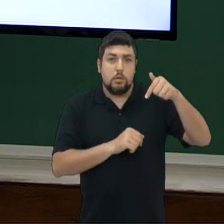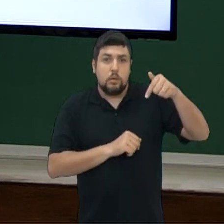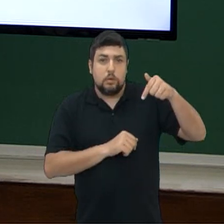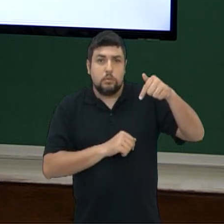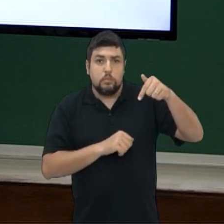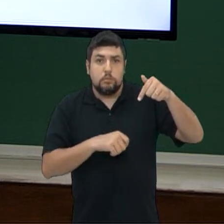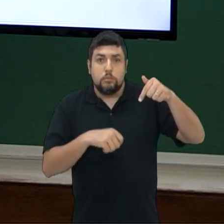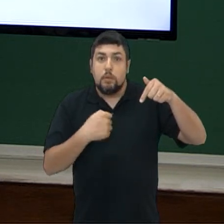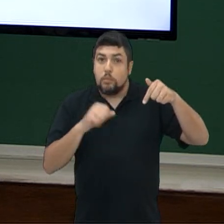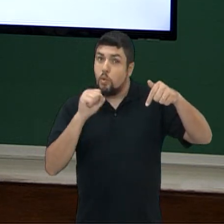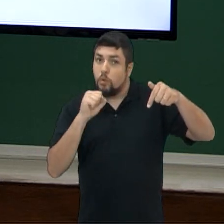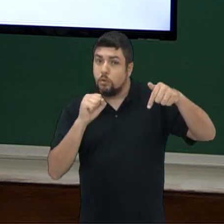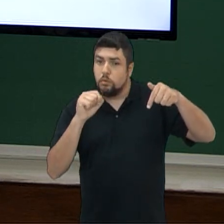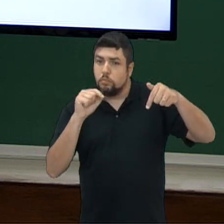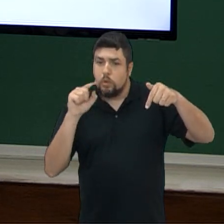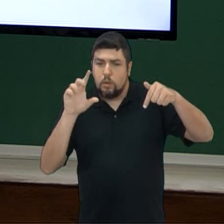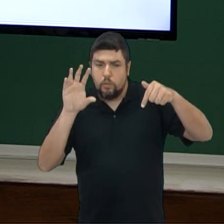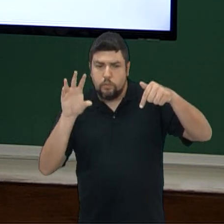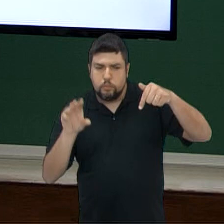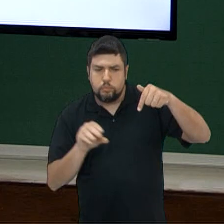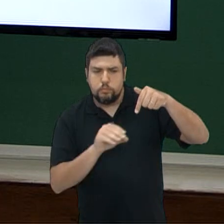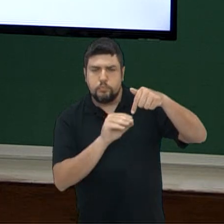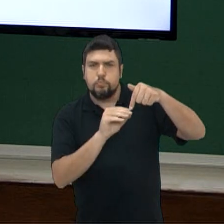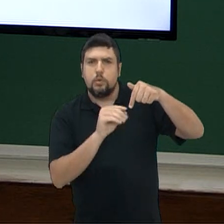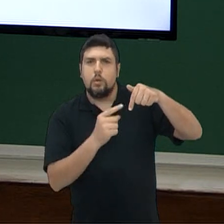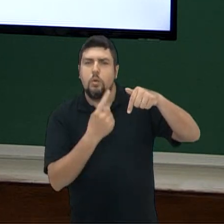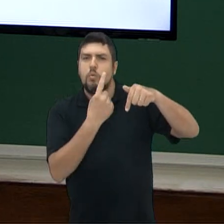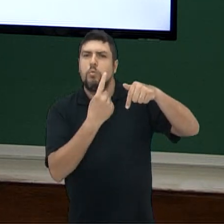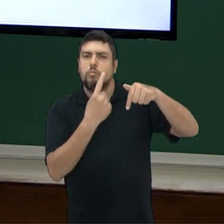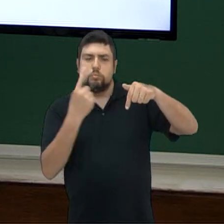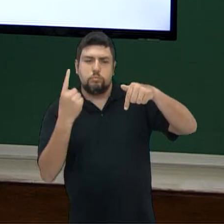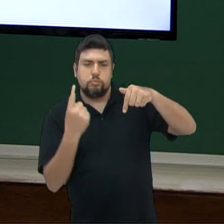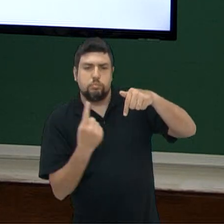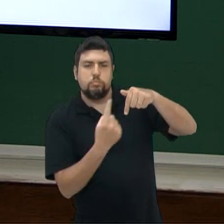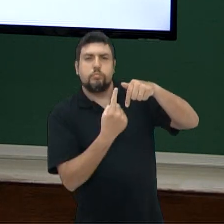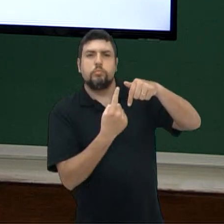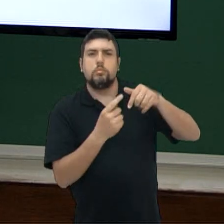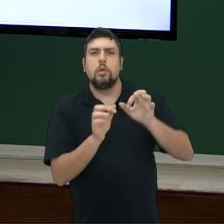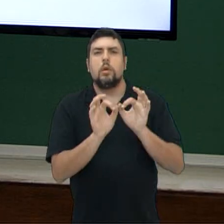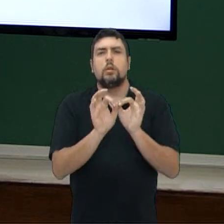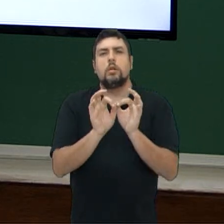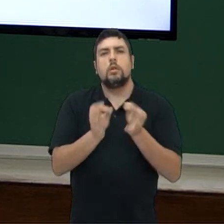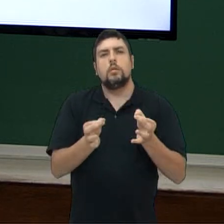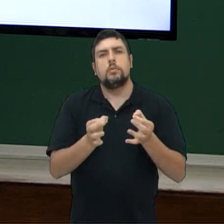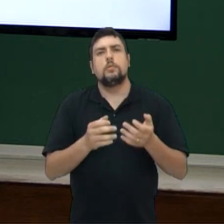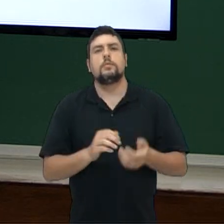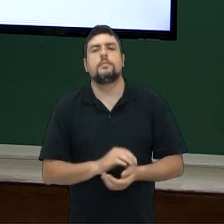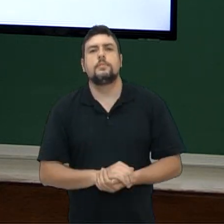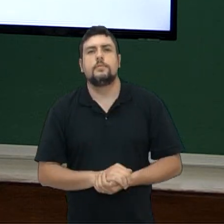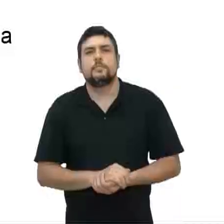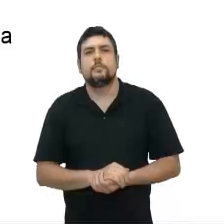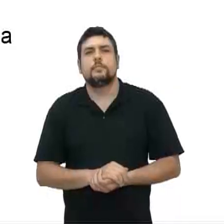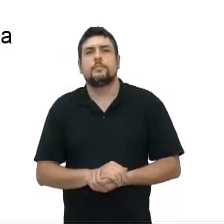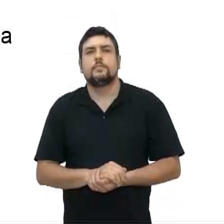um. Portanto, ele vai fazer uma ligação simples. Um par de elétron sendo compartilhado,